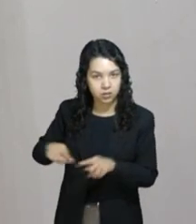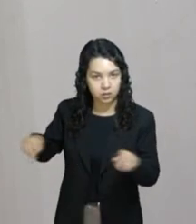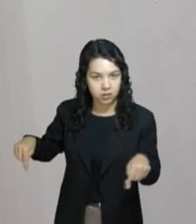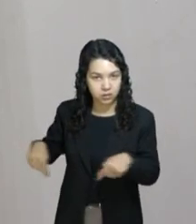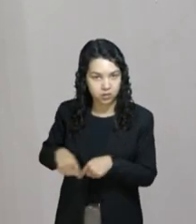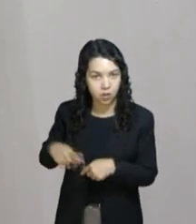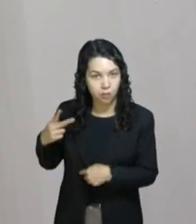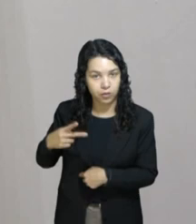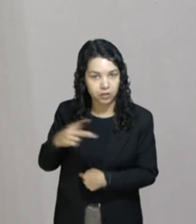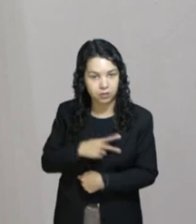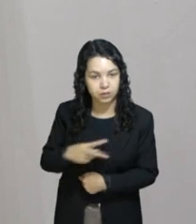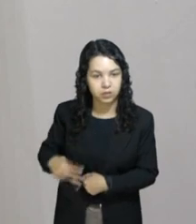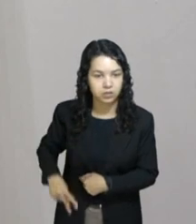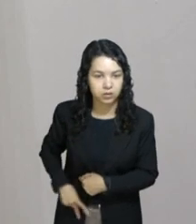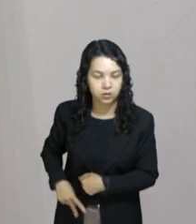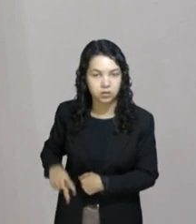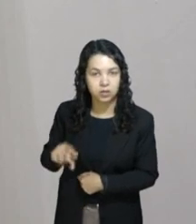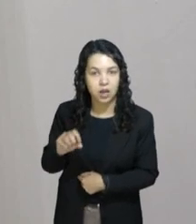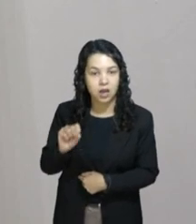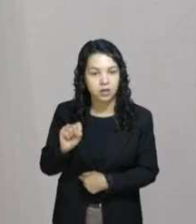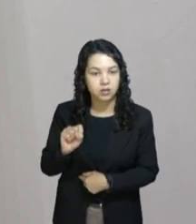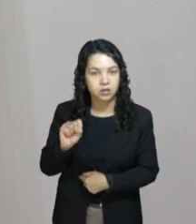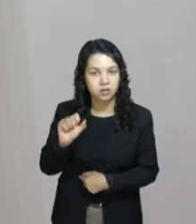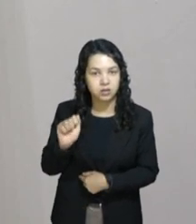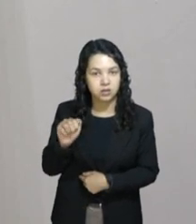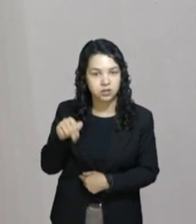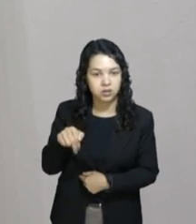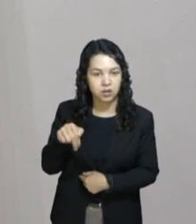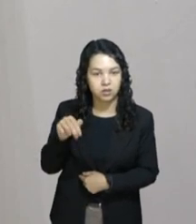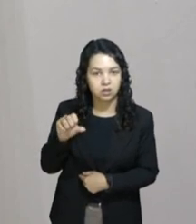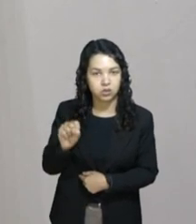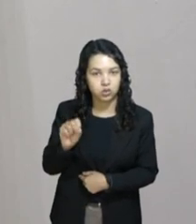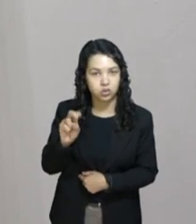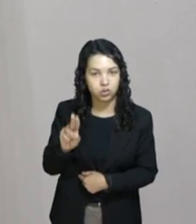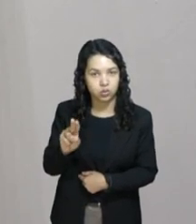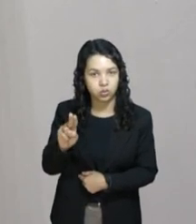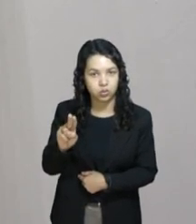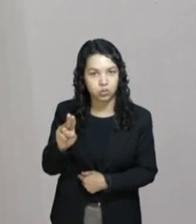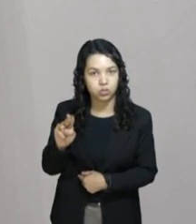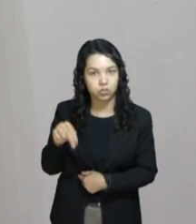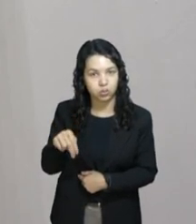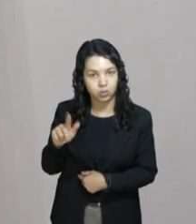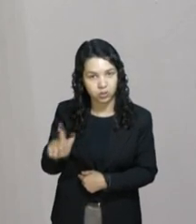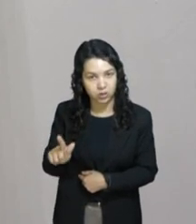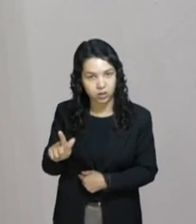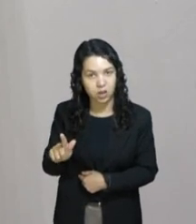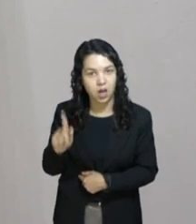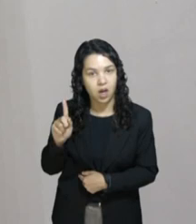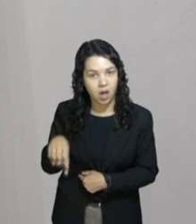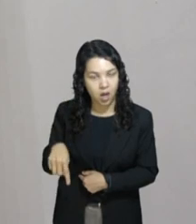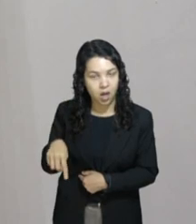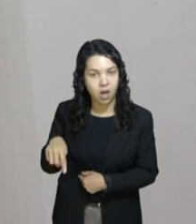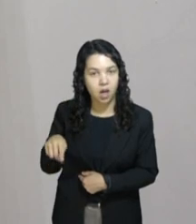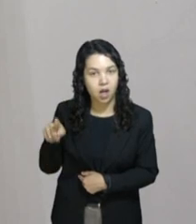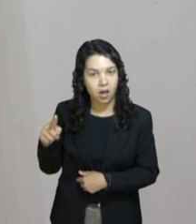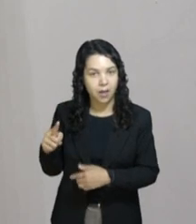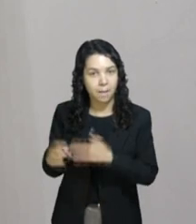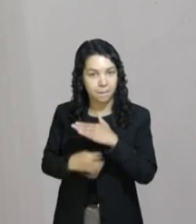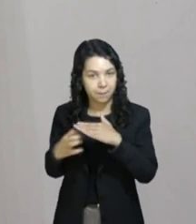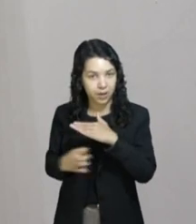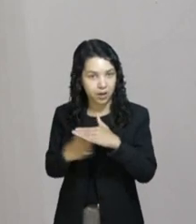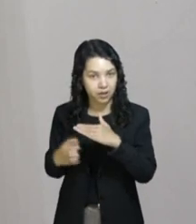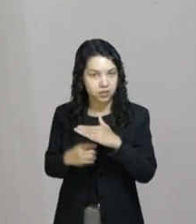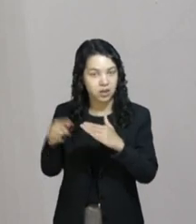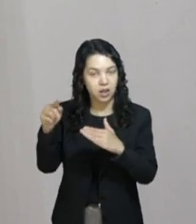vice-presidente da Samsung a gigante sul-coreana que é referência também